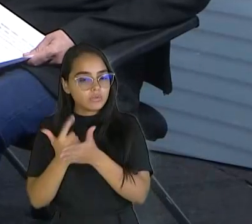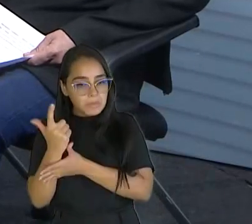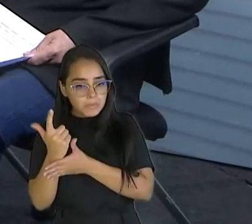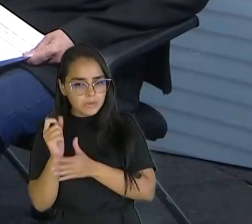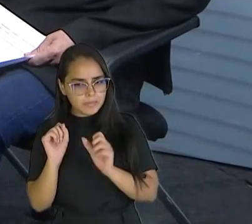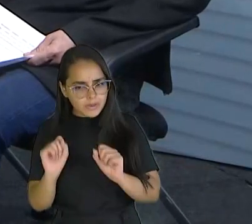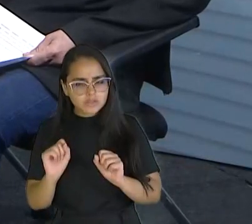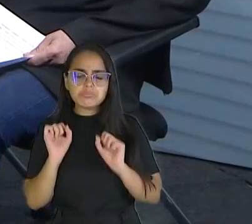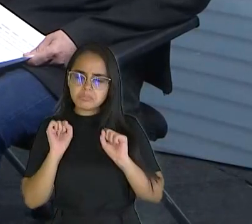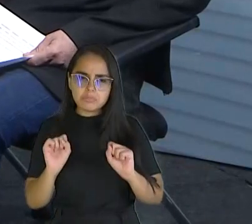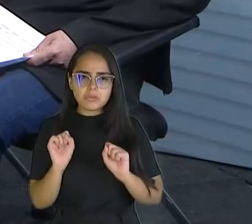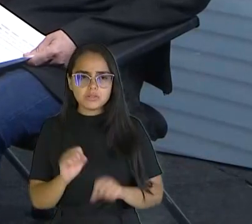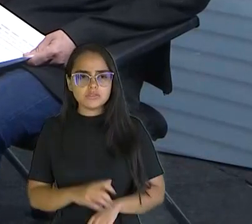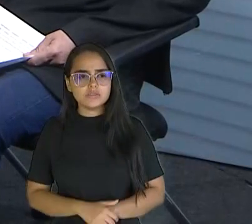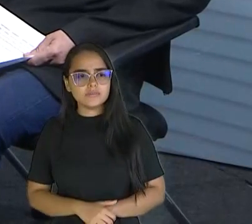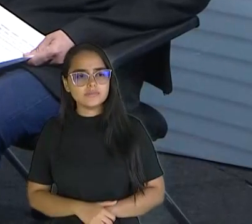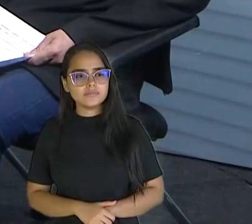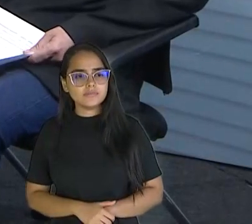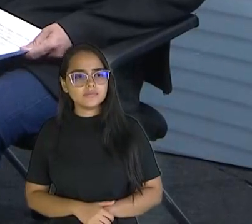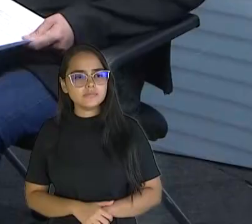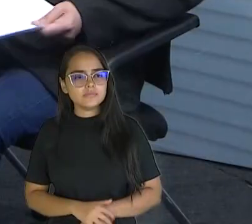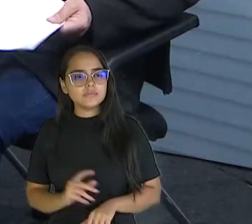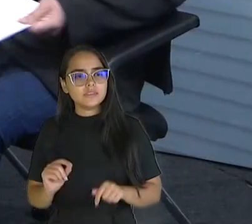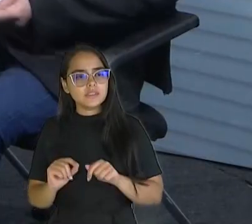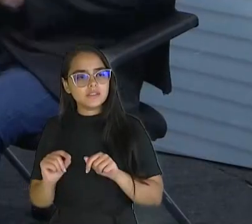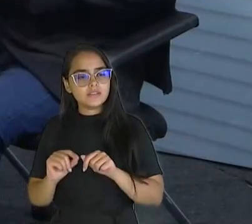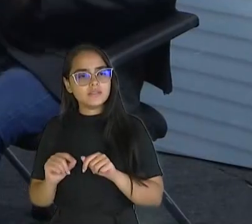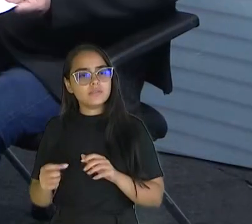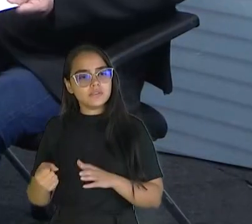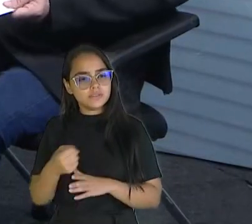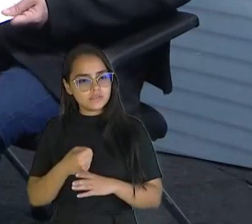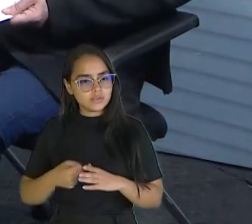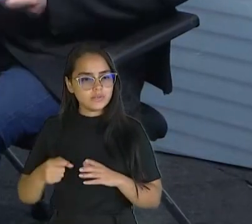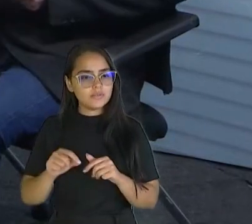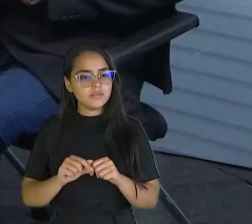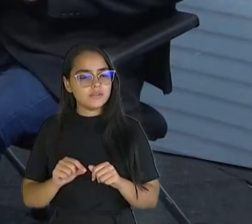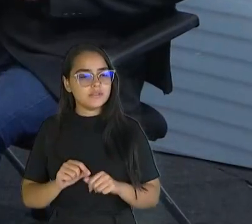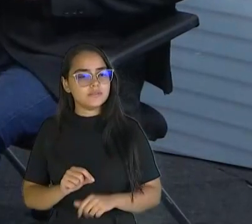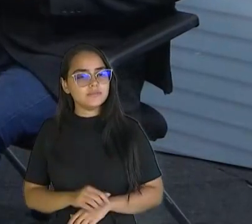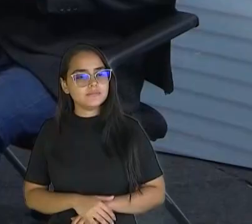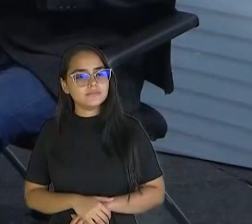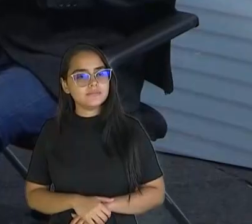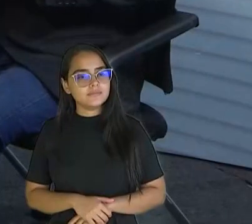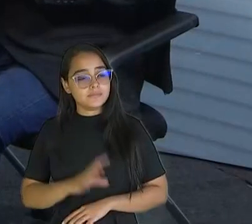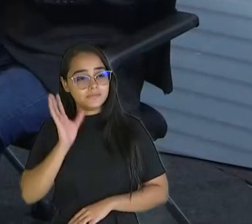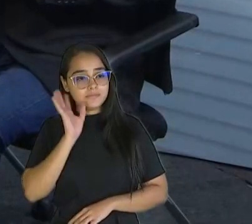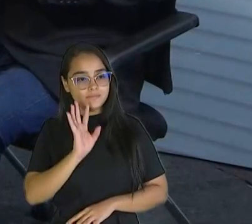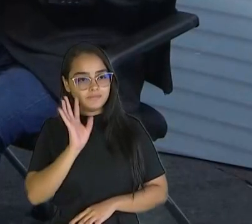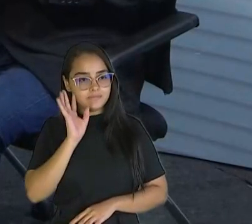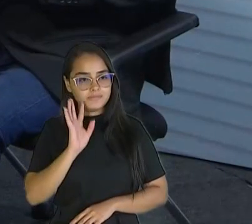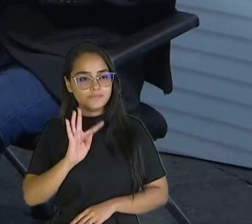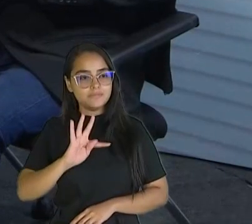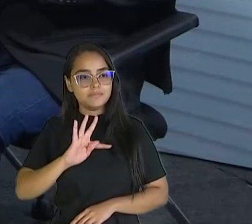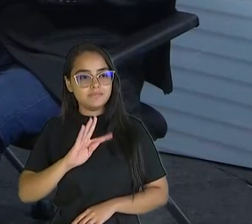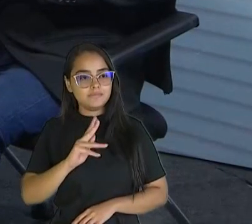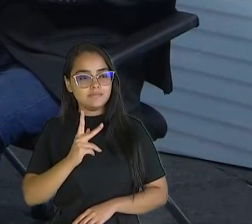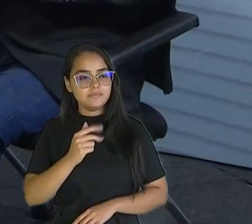para o jantar, pode. Pode. Né? Faz um lanche, compra um sanduíche, etc. Uhum. Que legal. Thaís, eu